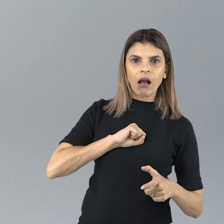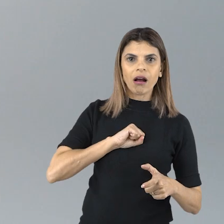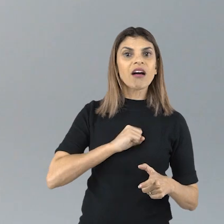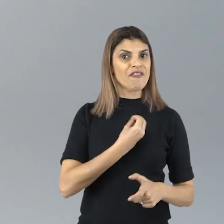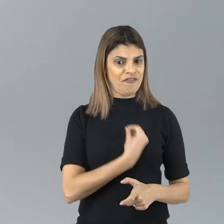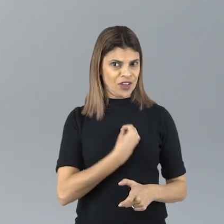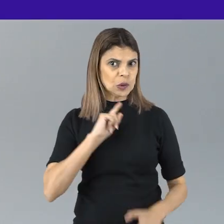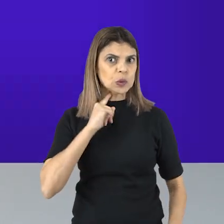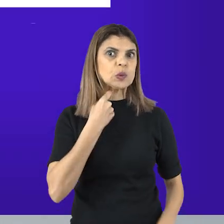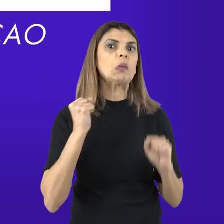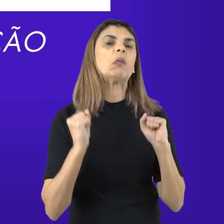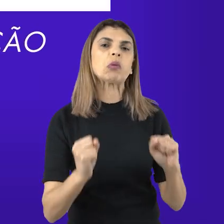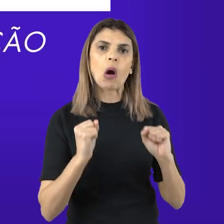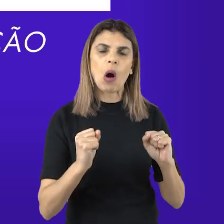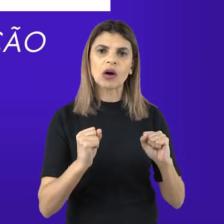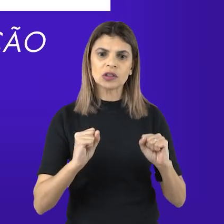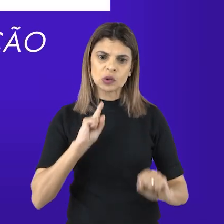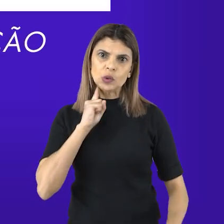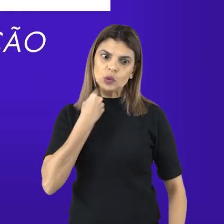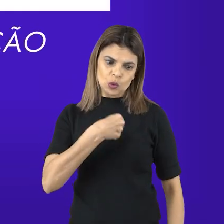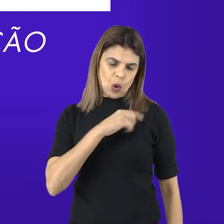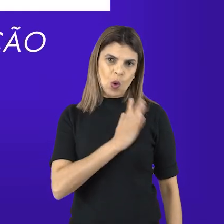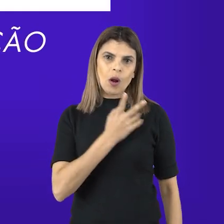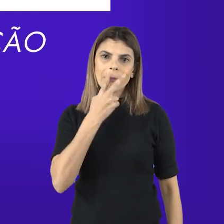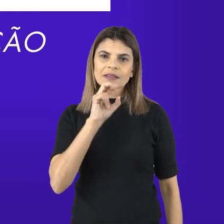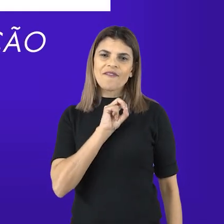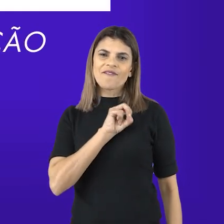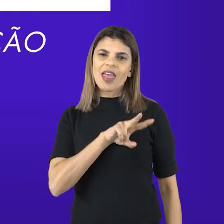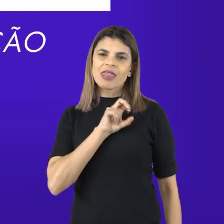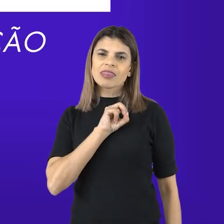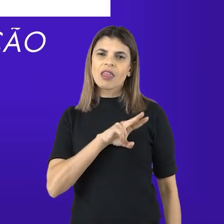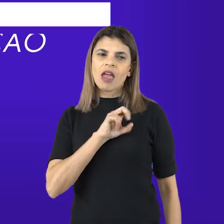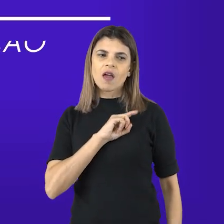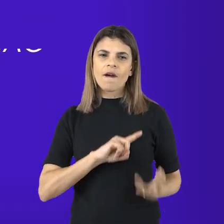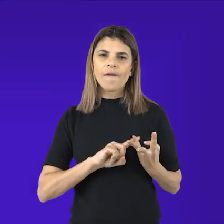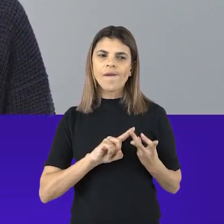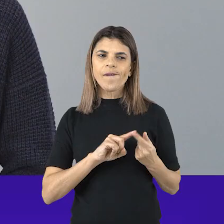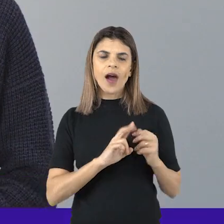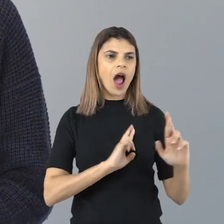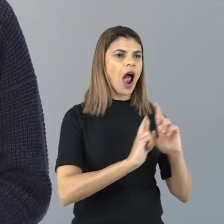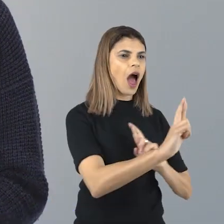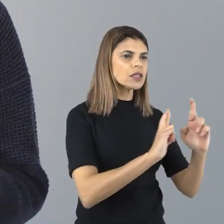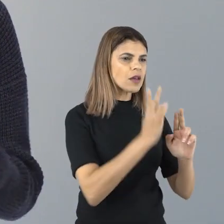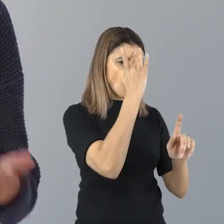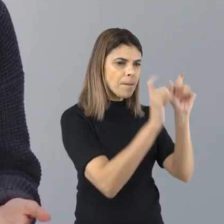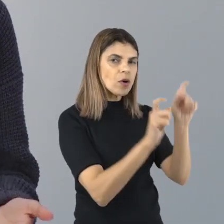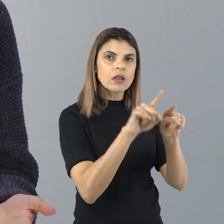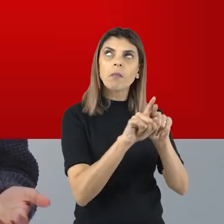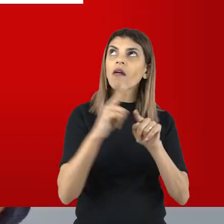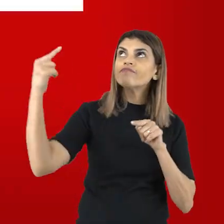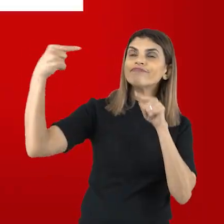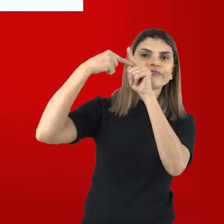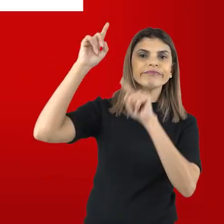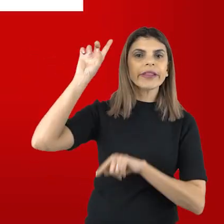possível contaminar a vida. O pecado contamina nosso coração. Ele envenena nossa relação com os demais e envenena nossa relação com Deus. A